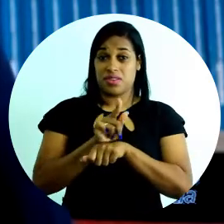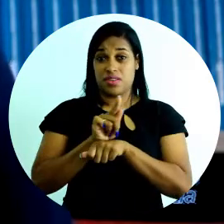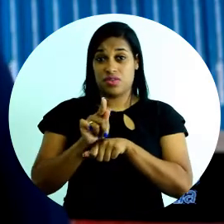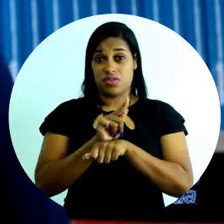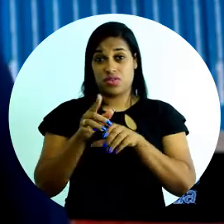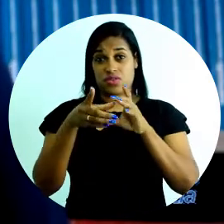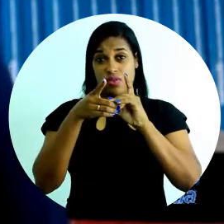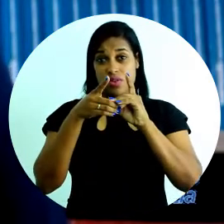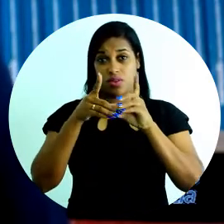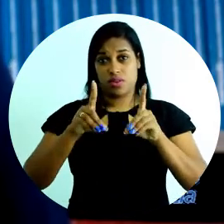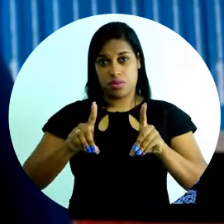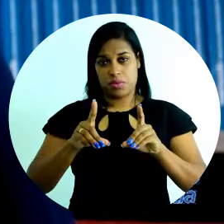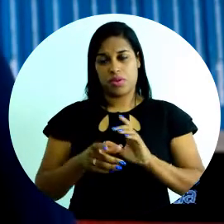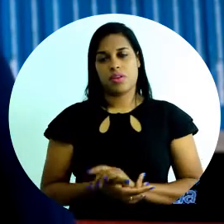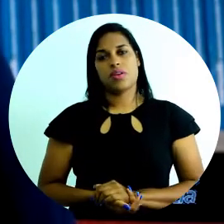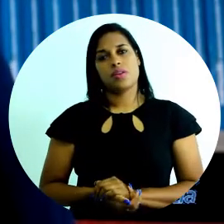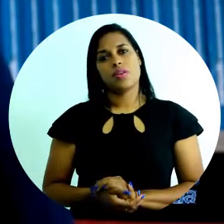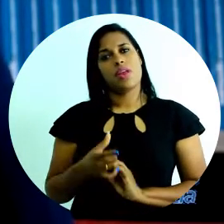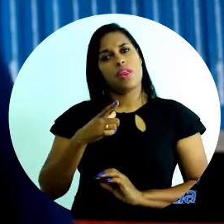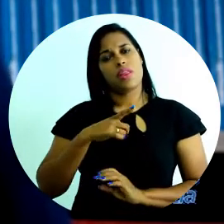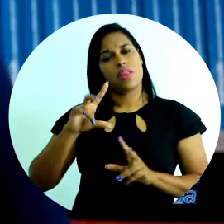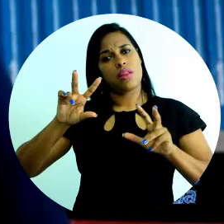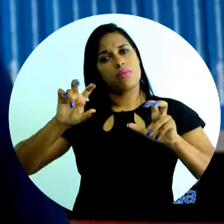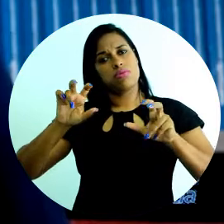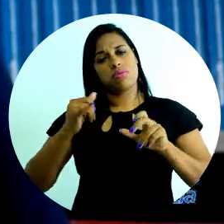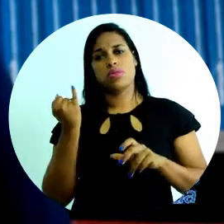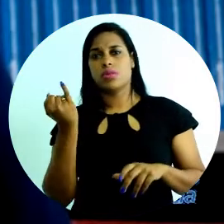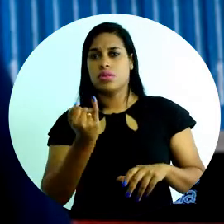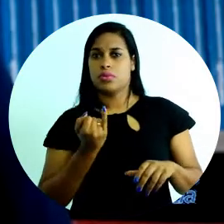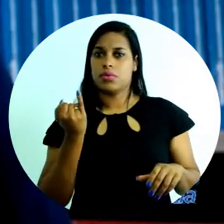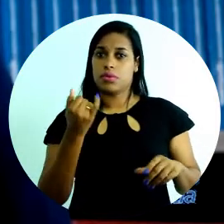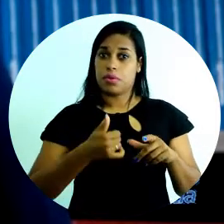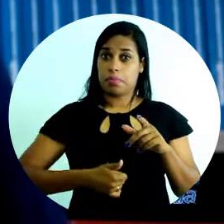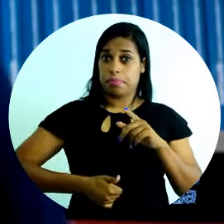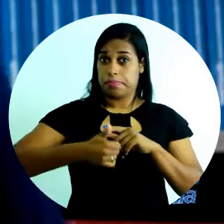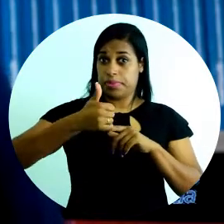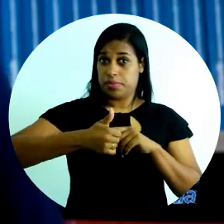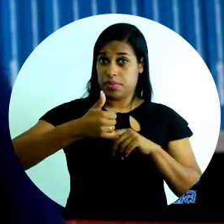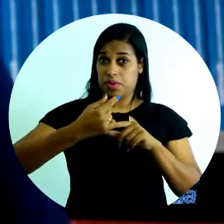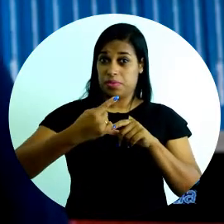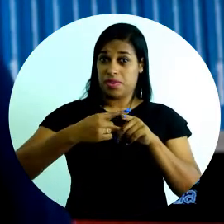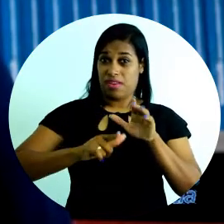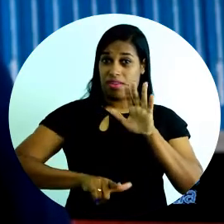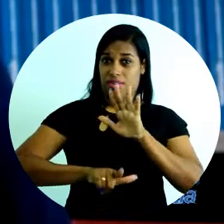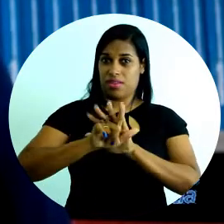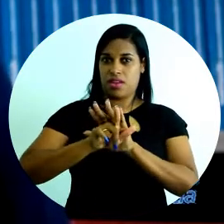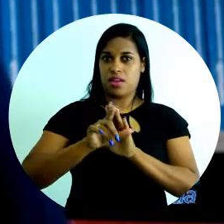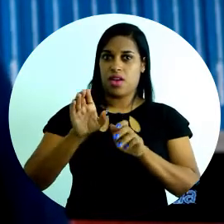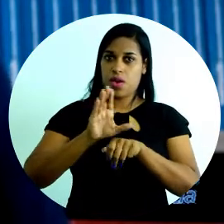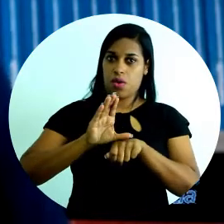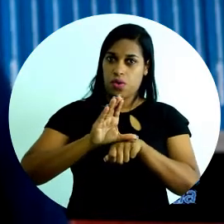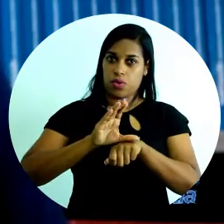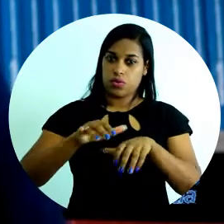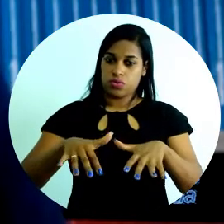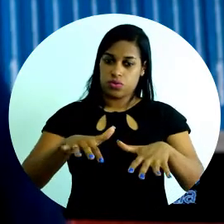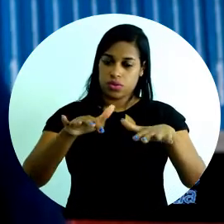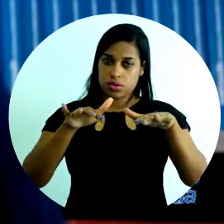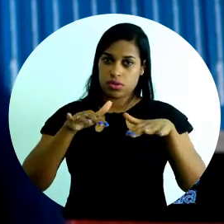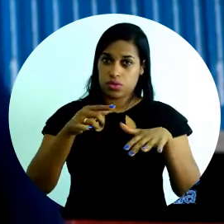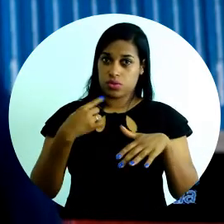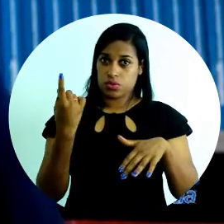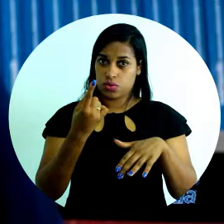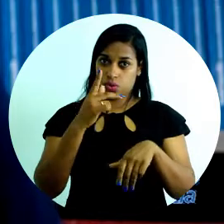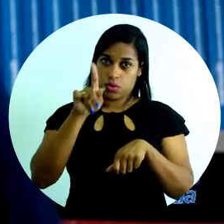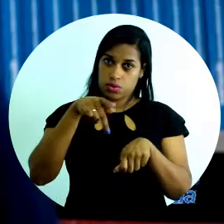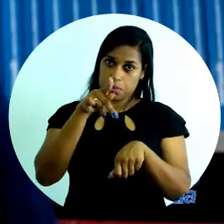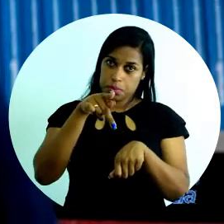participante da gestão democrática. É um tema muito importante, primeiro porque é uma questão legal, uma vez que a Constituição